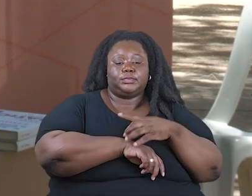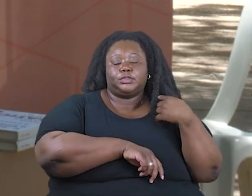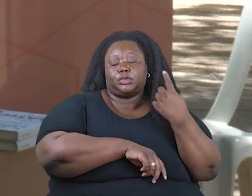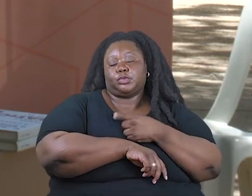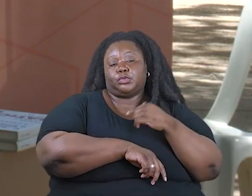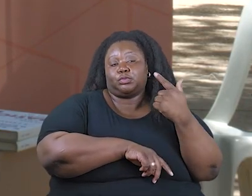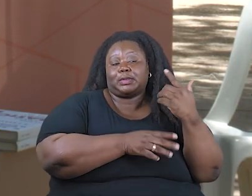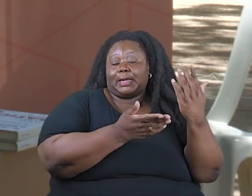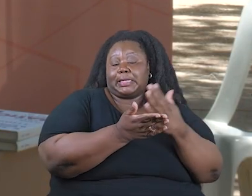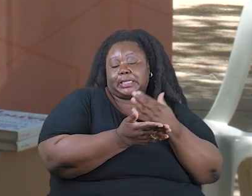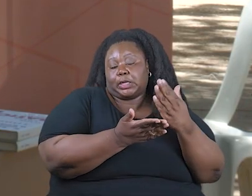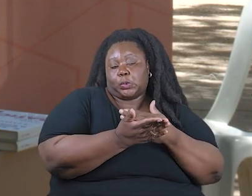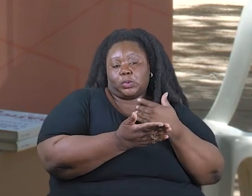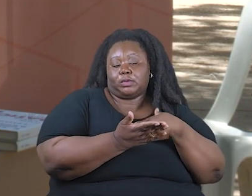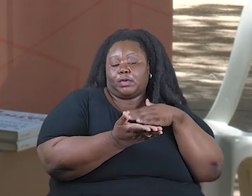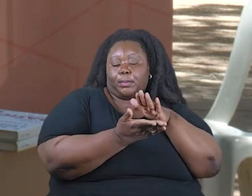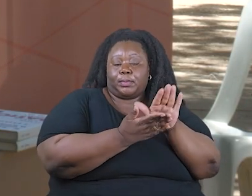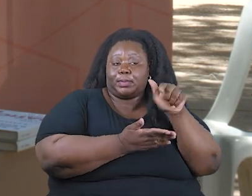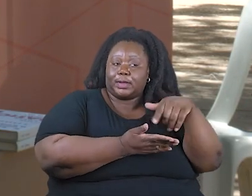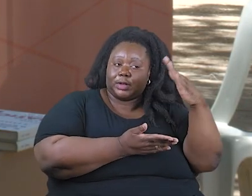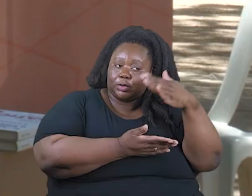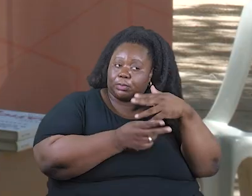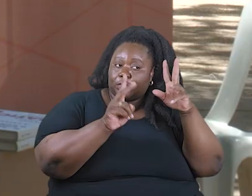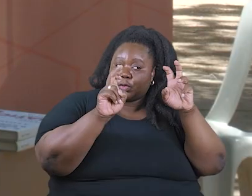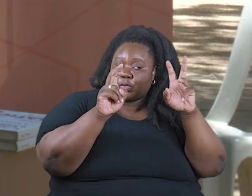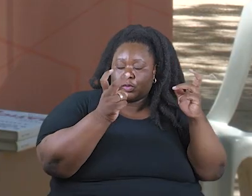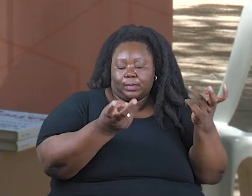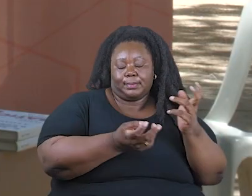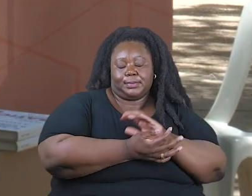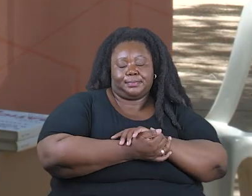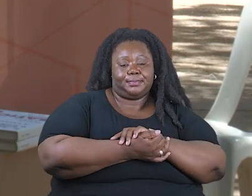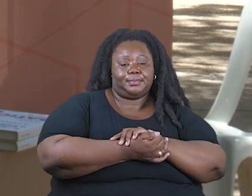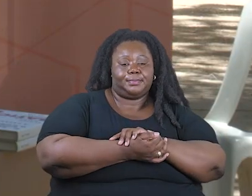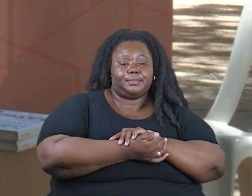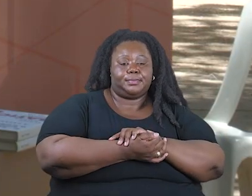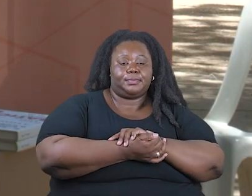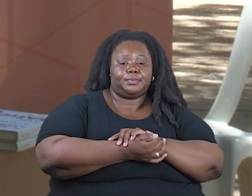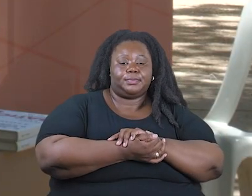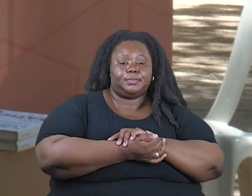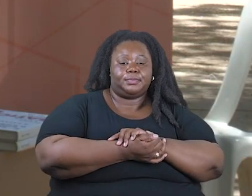A gente não tem nenhum livro publicado no Brasil sobre esse assunto.